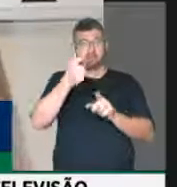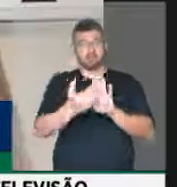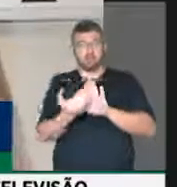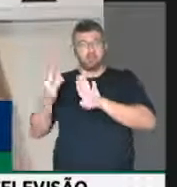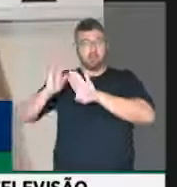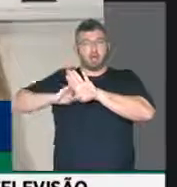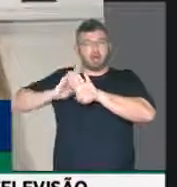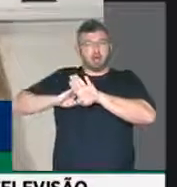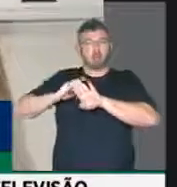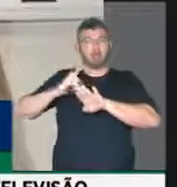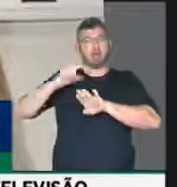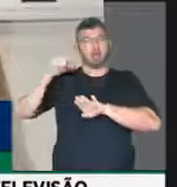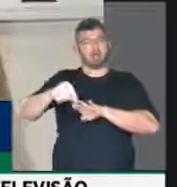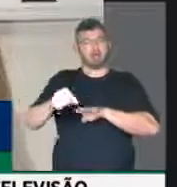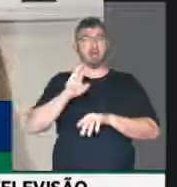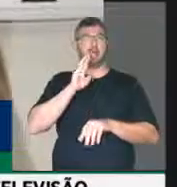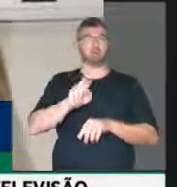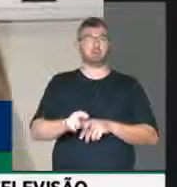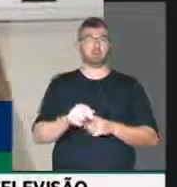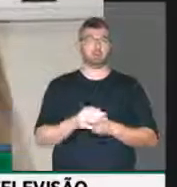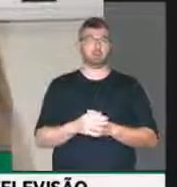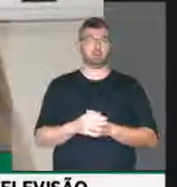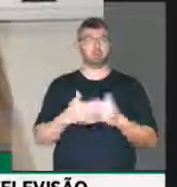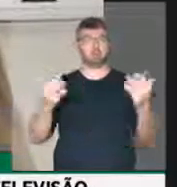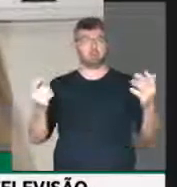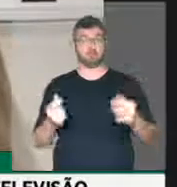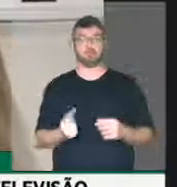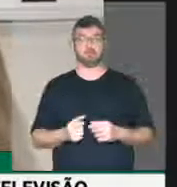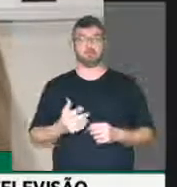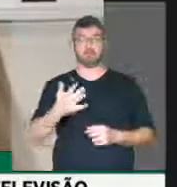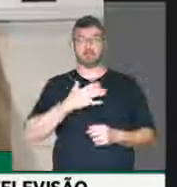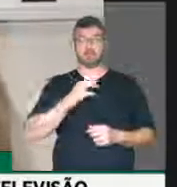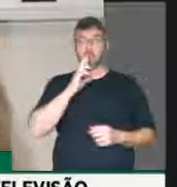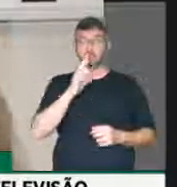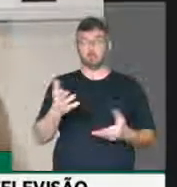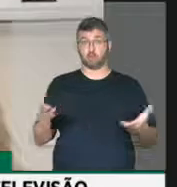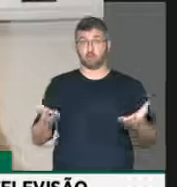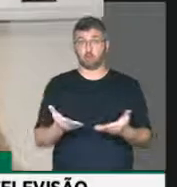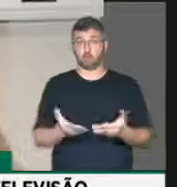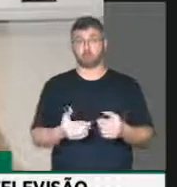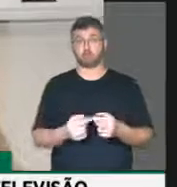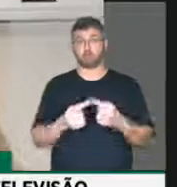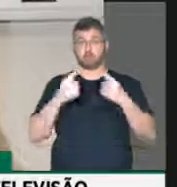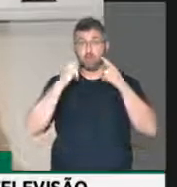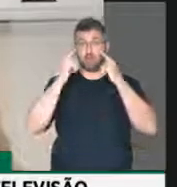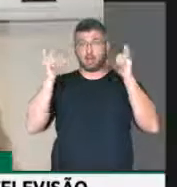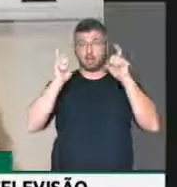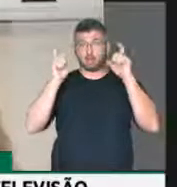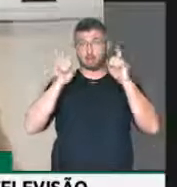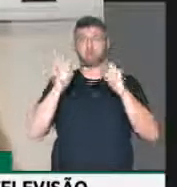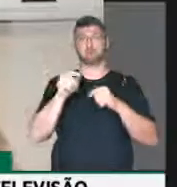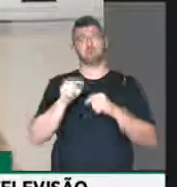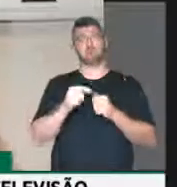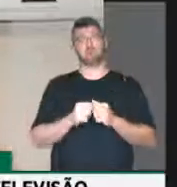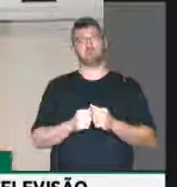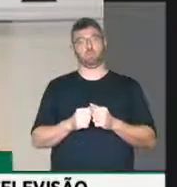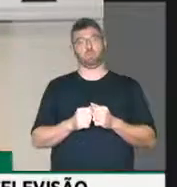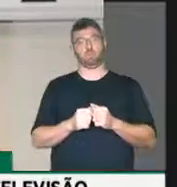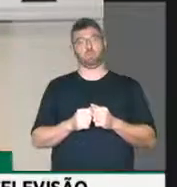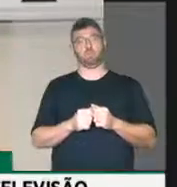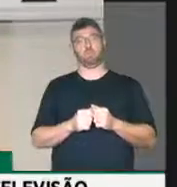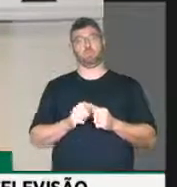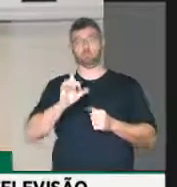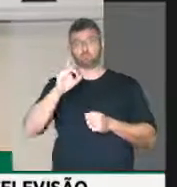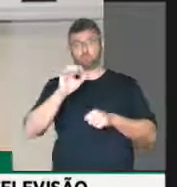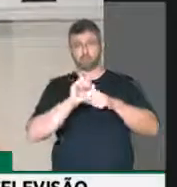escusos dentro desses resultados. Então, esse é meu recado para hoje, para chamar a atenção de todos, que não só